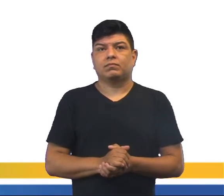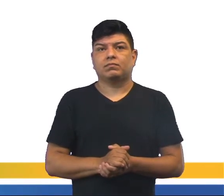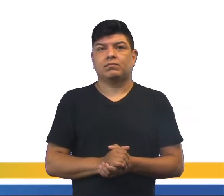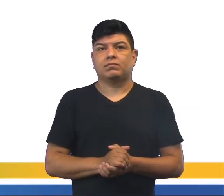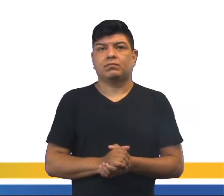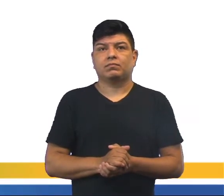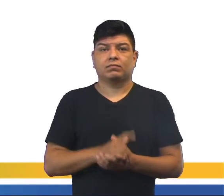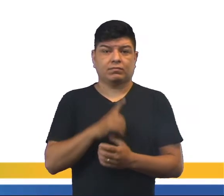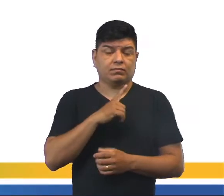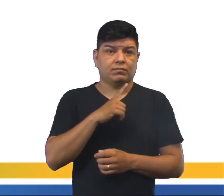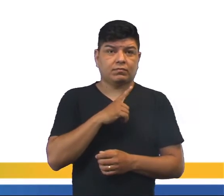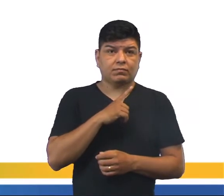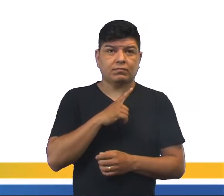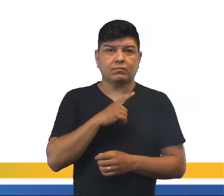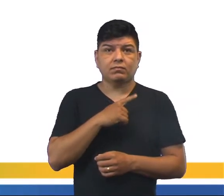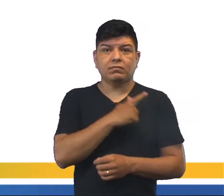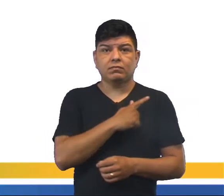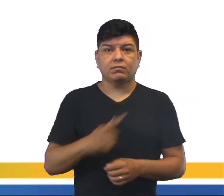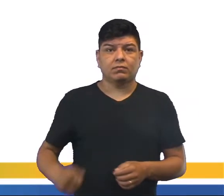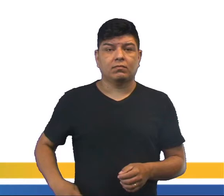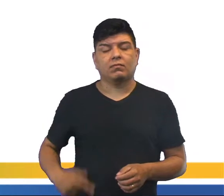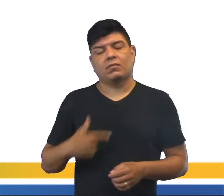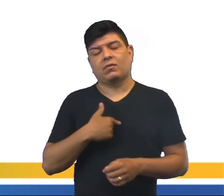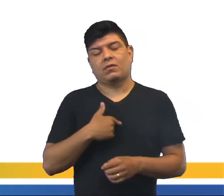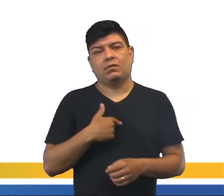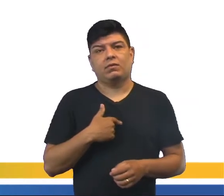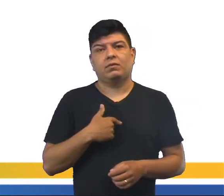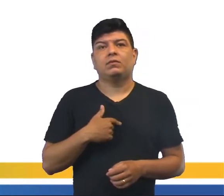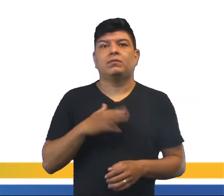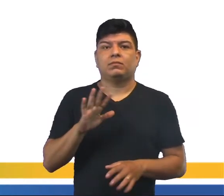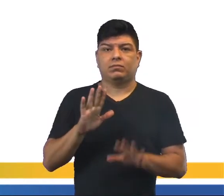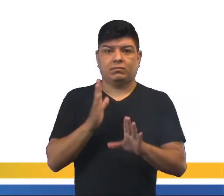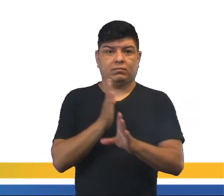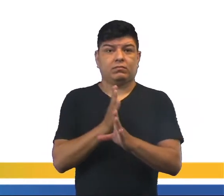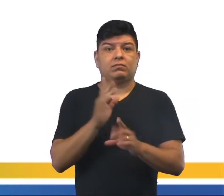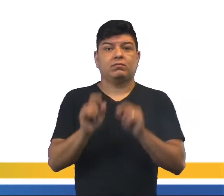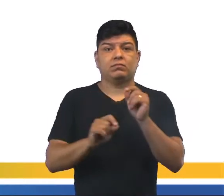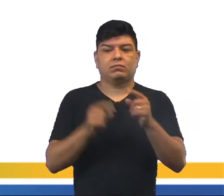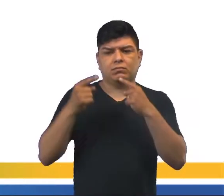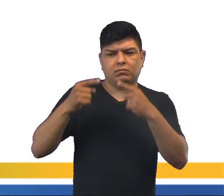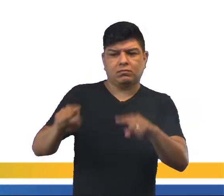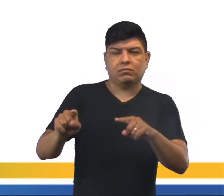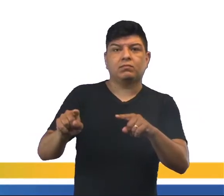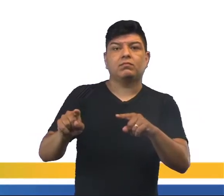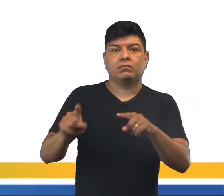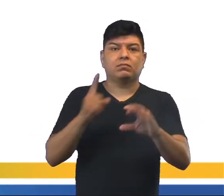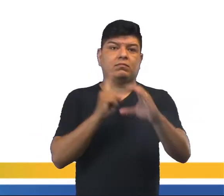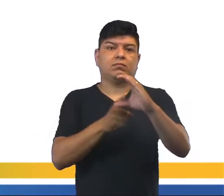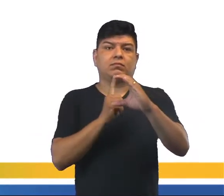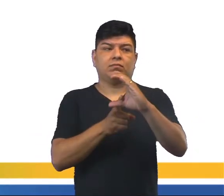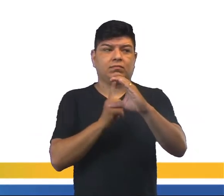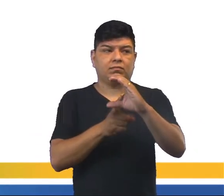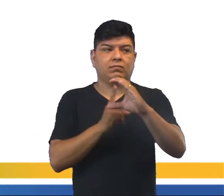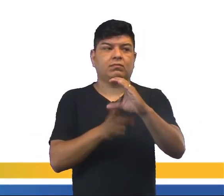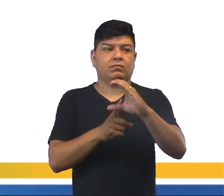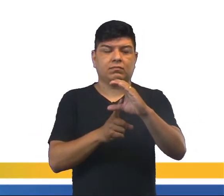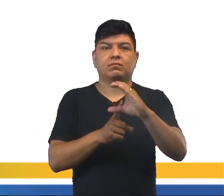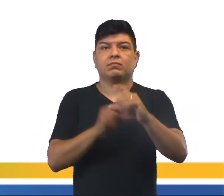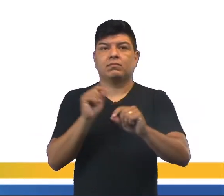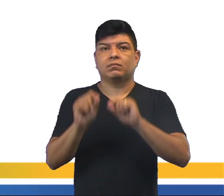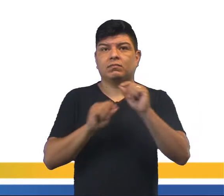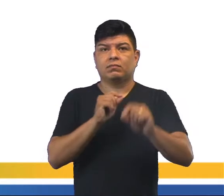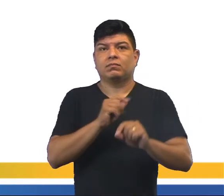Então, a gente tem aí, no governo Vargas, sob a justificativa de uma ameaça comunista, a eleição presidencial